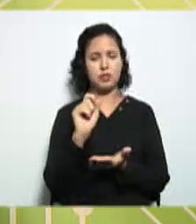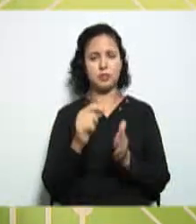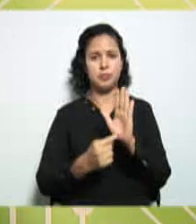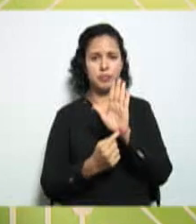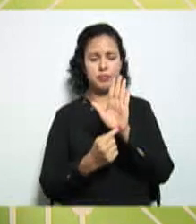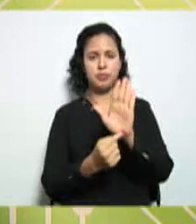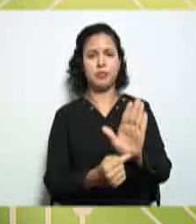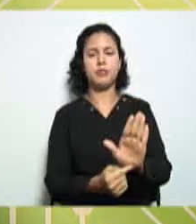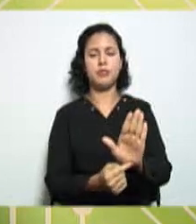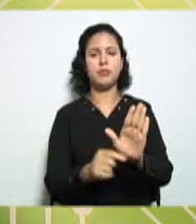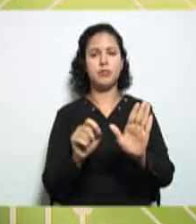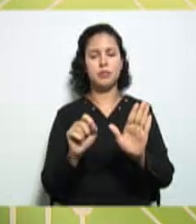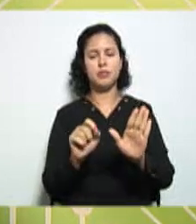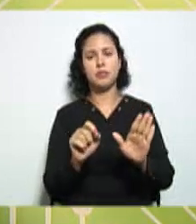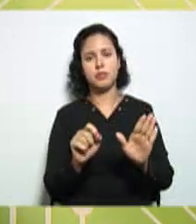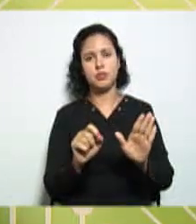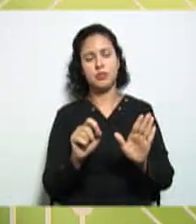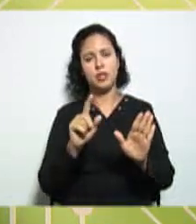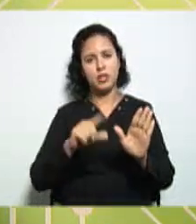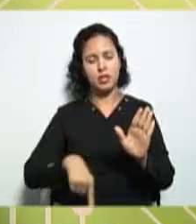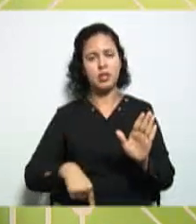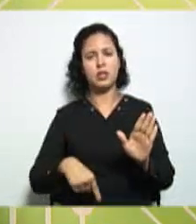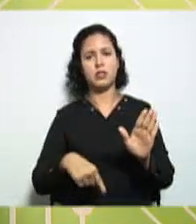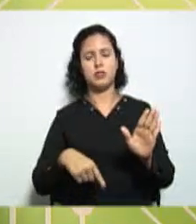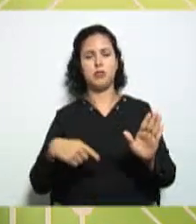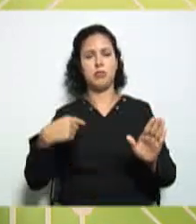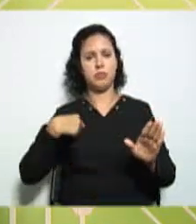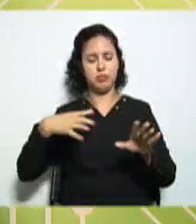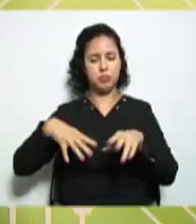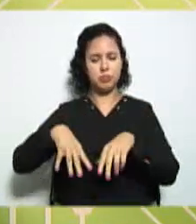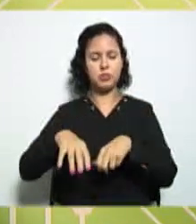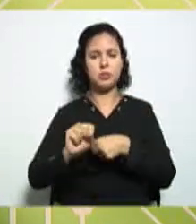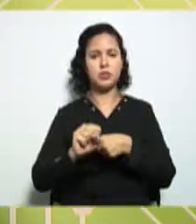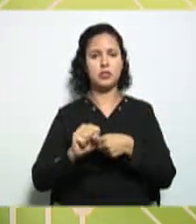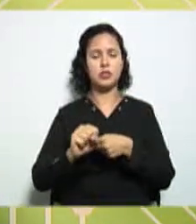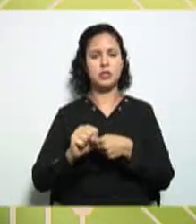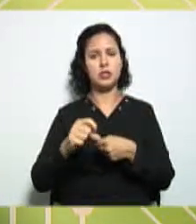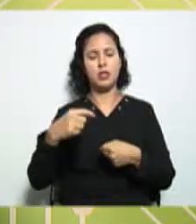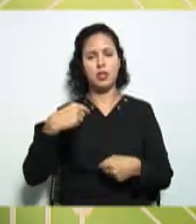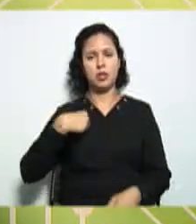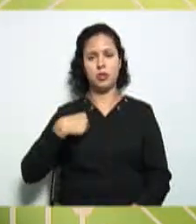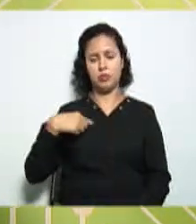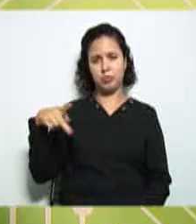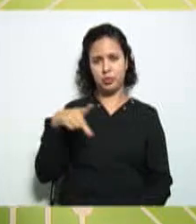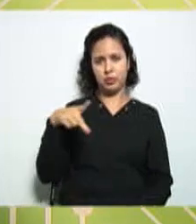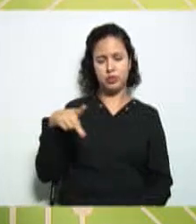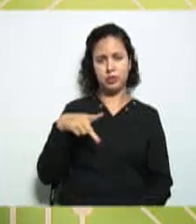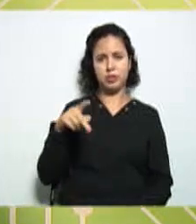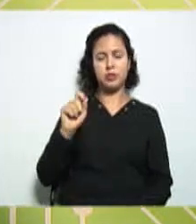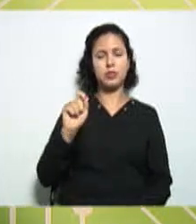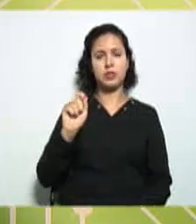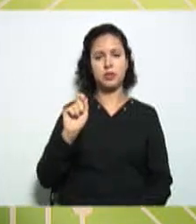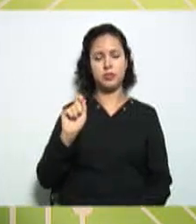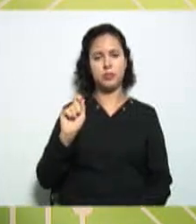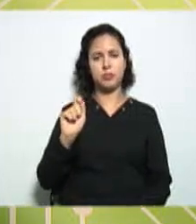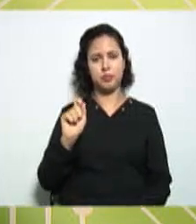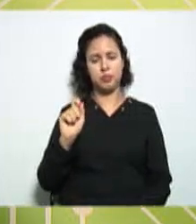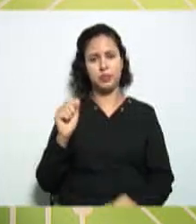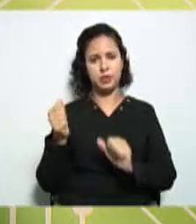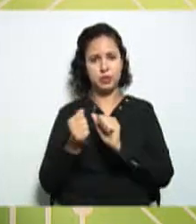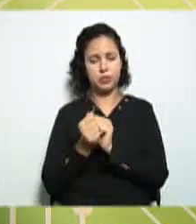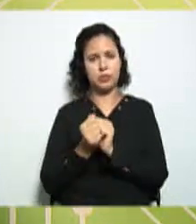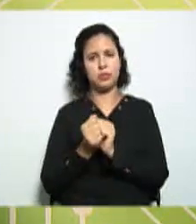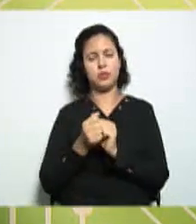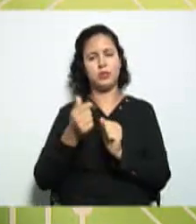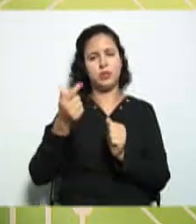apresentação, né, do nosso currículo, para que vocês tenham conhecimento de quem são as professoras que hoje estão com vocês aqui. Esse é o